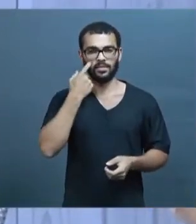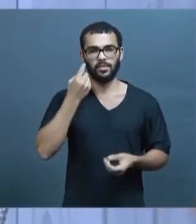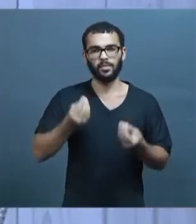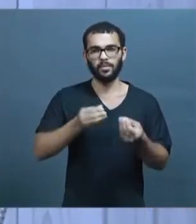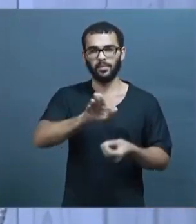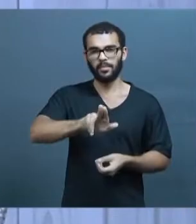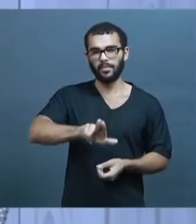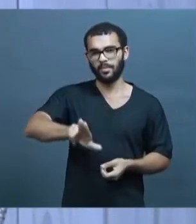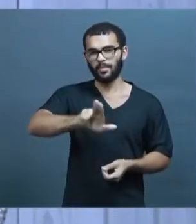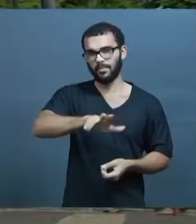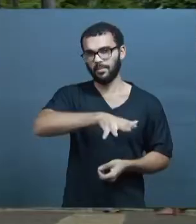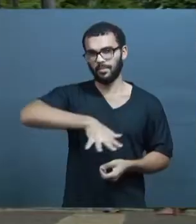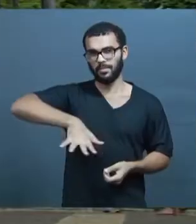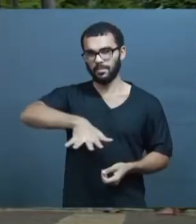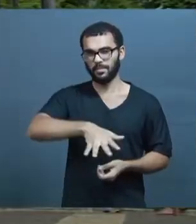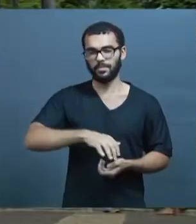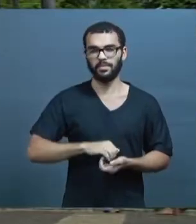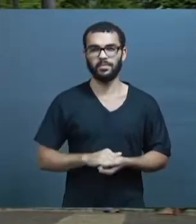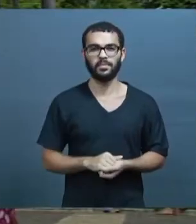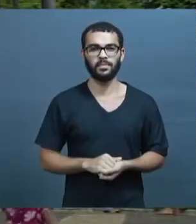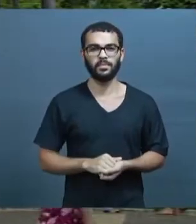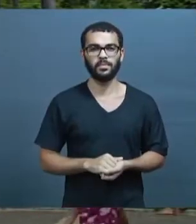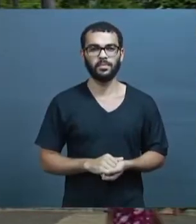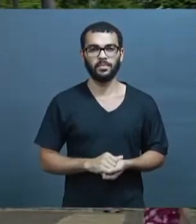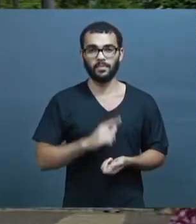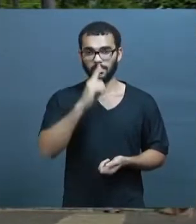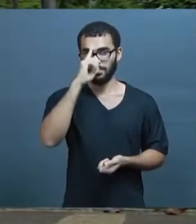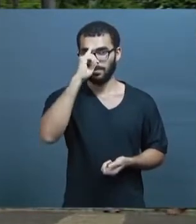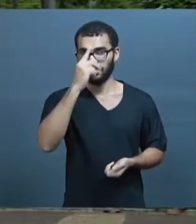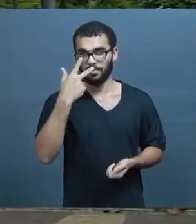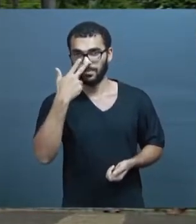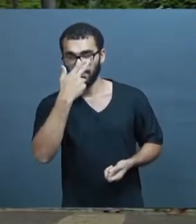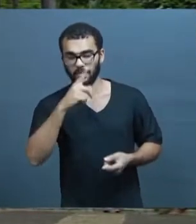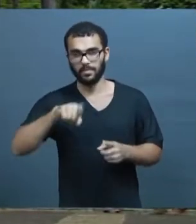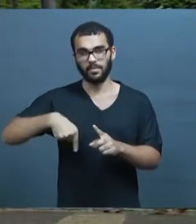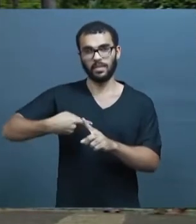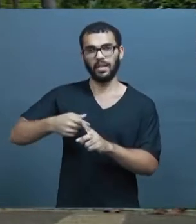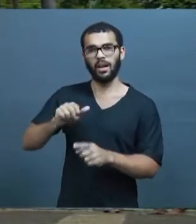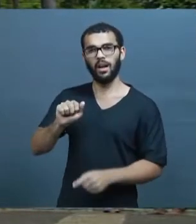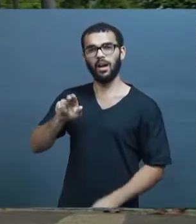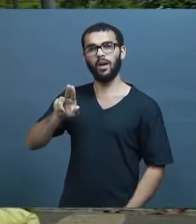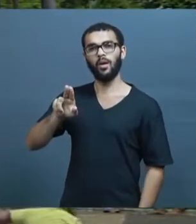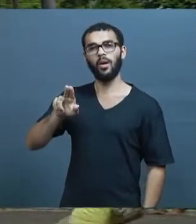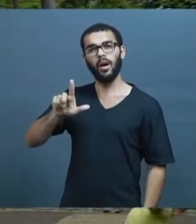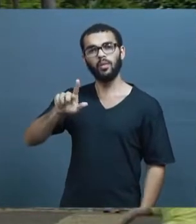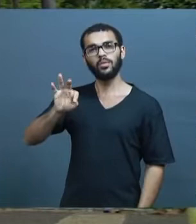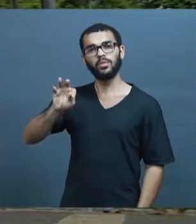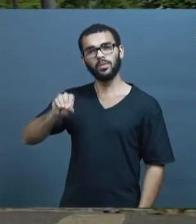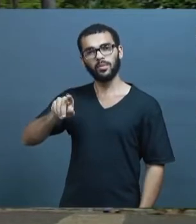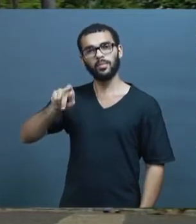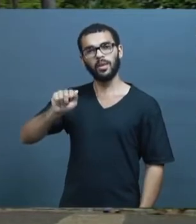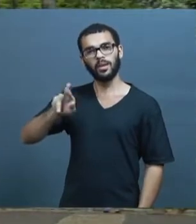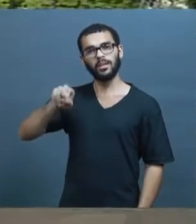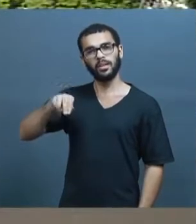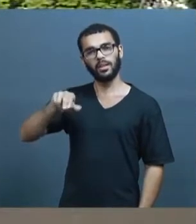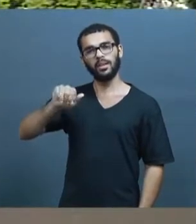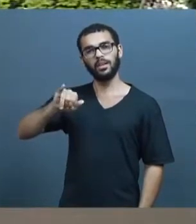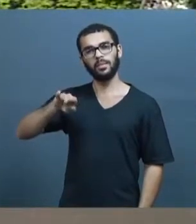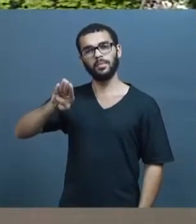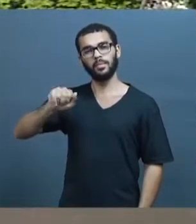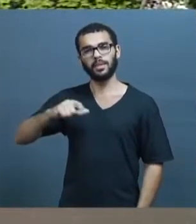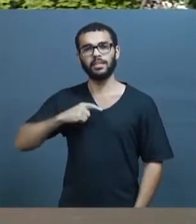região. No Triângulo Mineiro e Alto Paranaíba, a previsão é de céu parcialmente nublado.